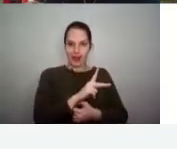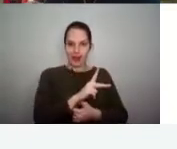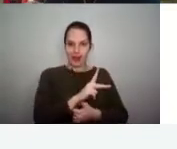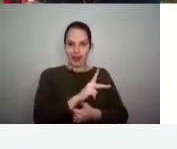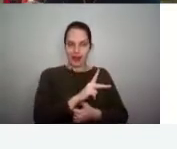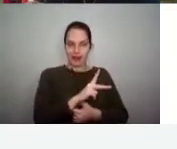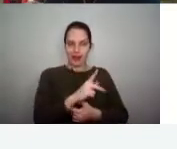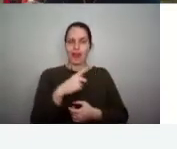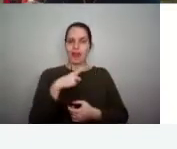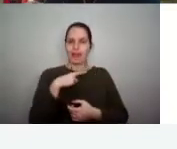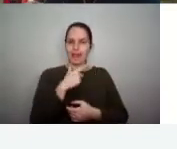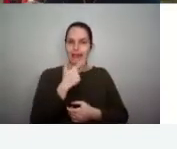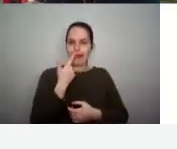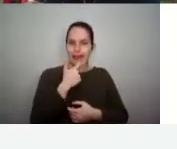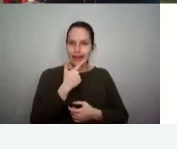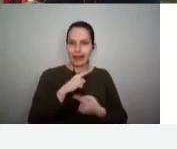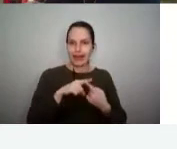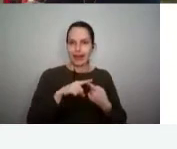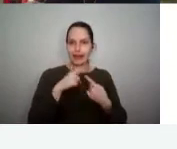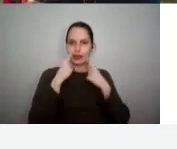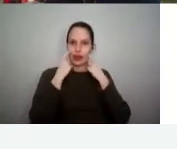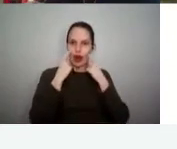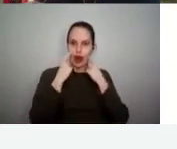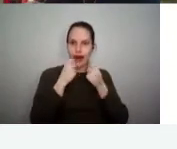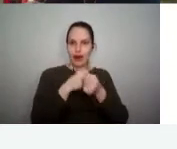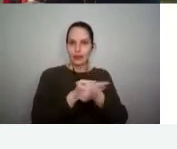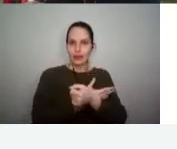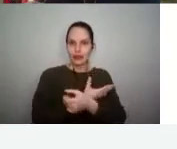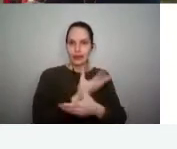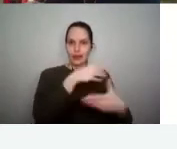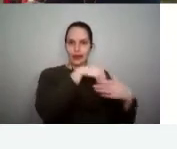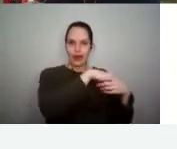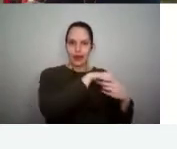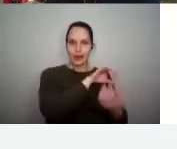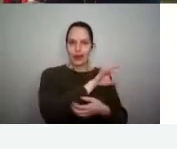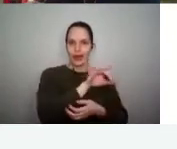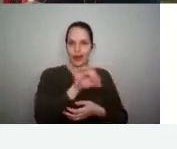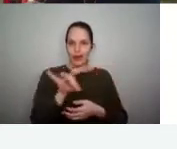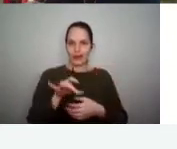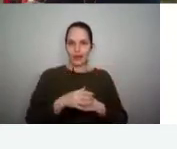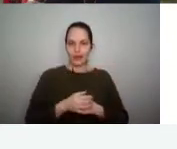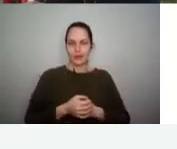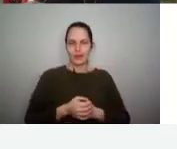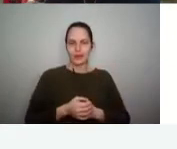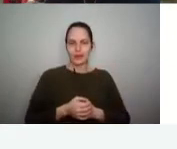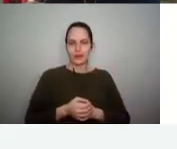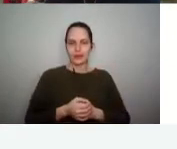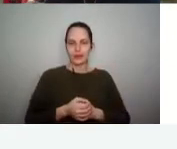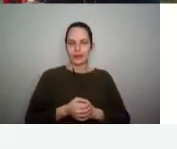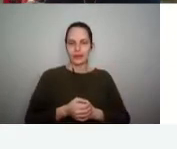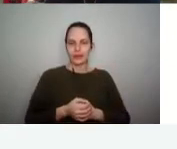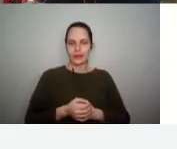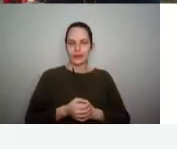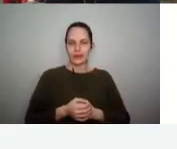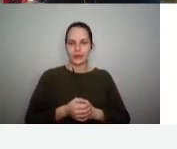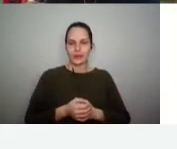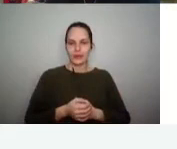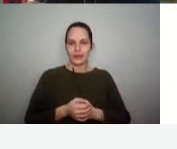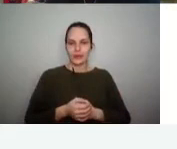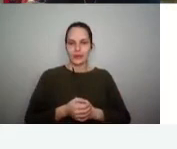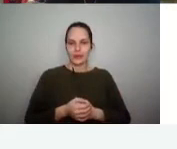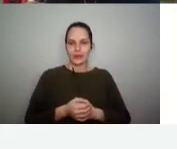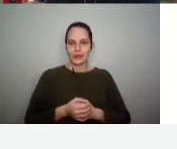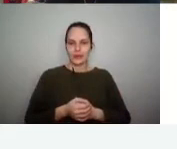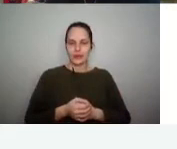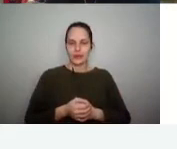choram, que têm emoções, né? Pode passar.